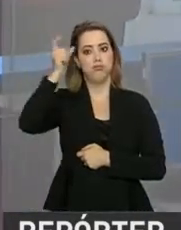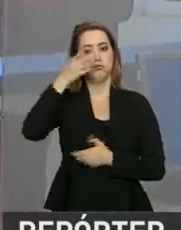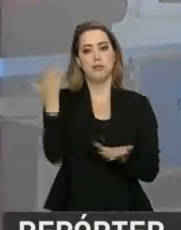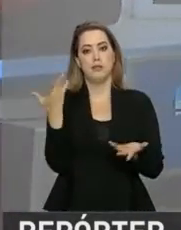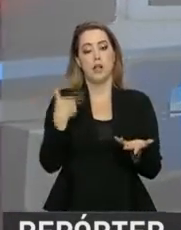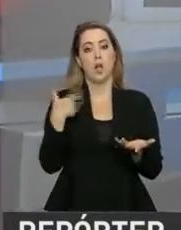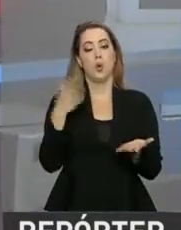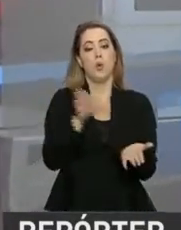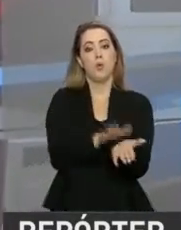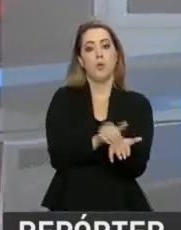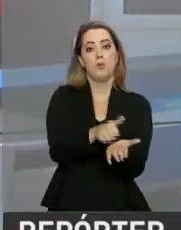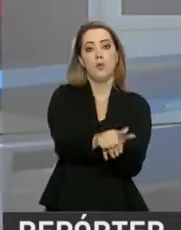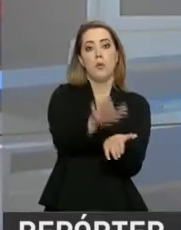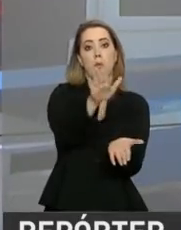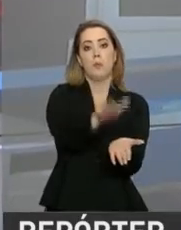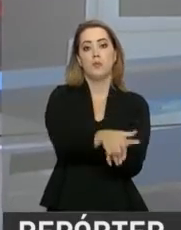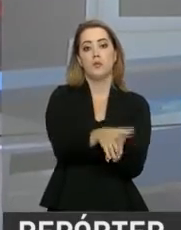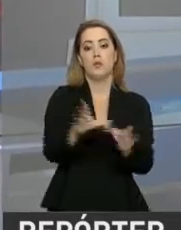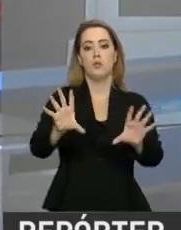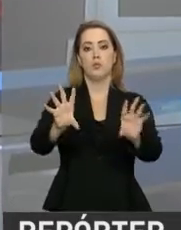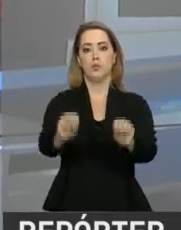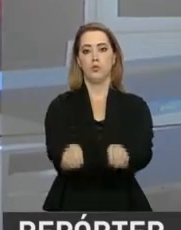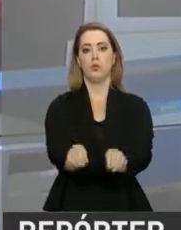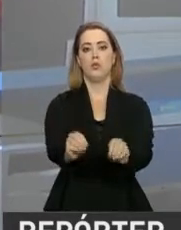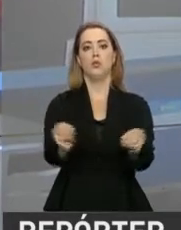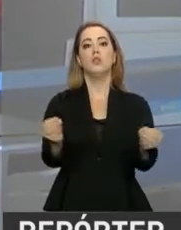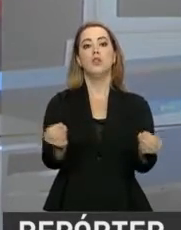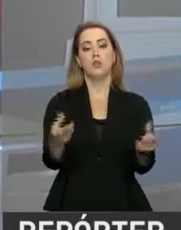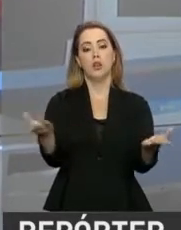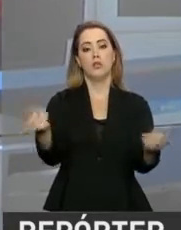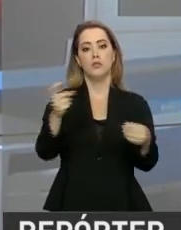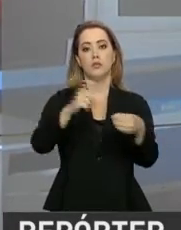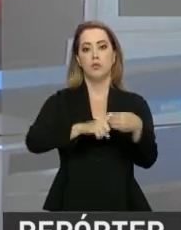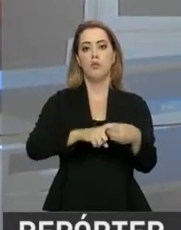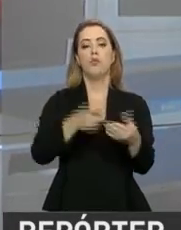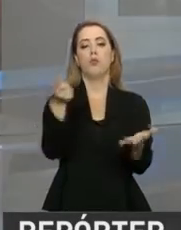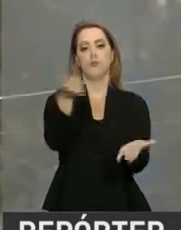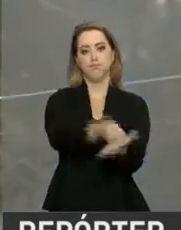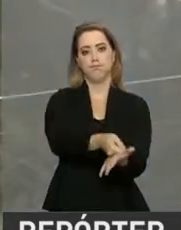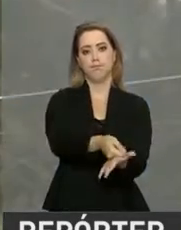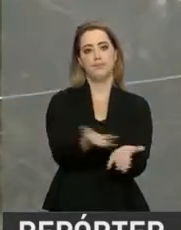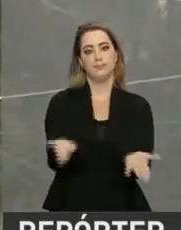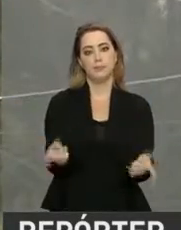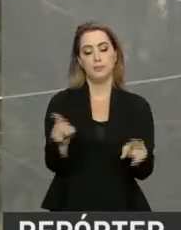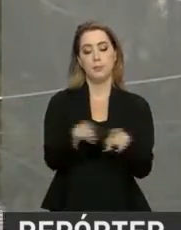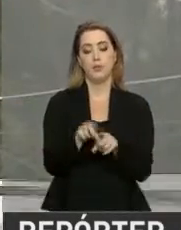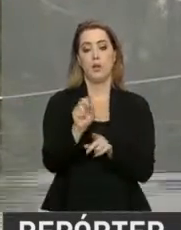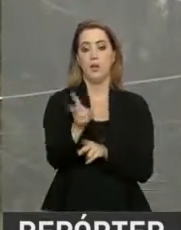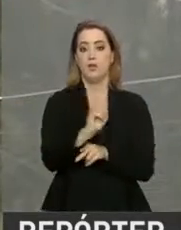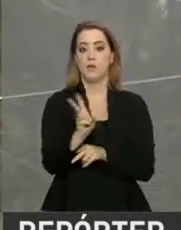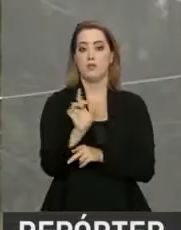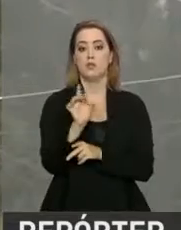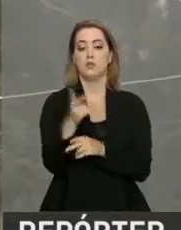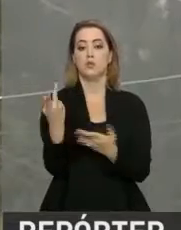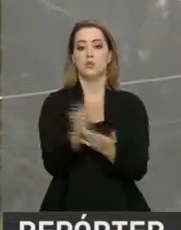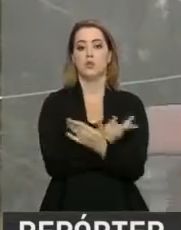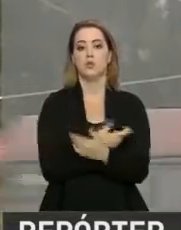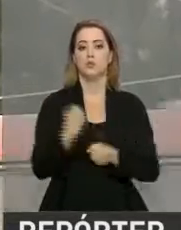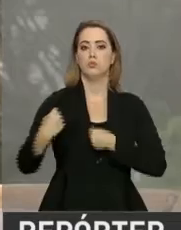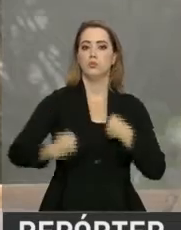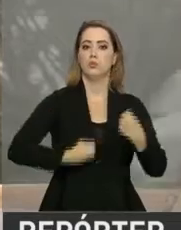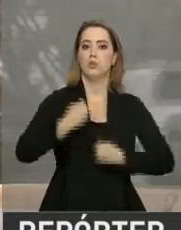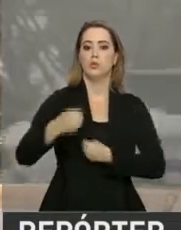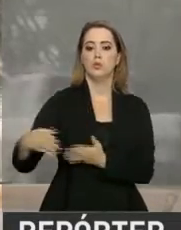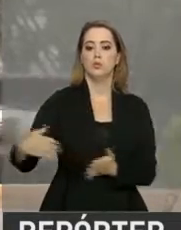quem trafegar com o farol desligado voltam a ser aplicadas. A fiscalização só será feita em rodovias que tenham